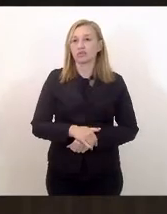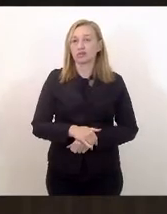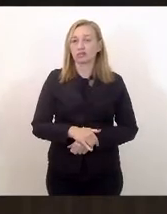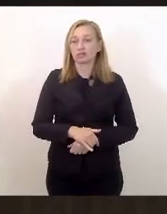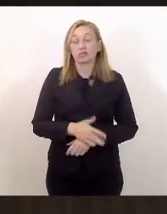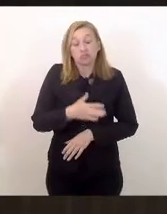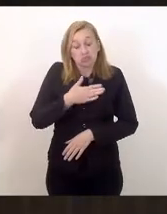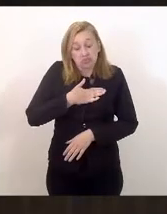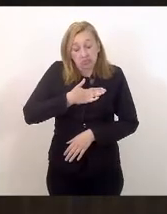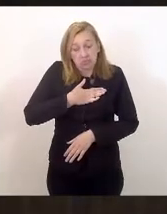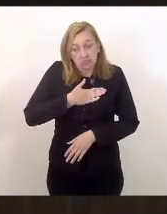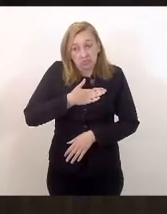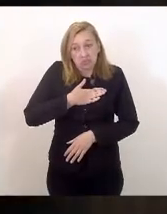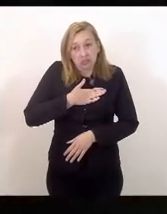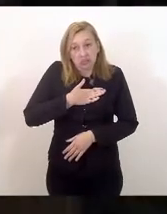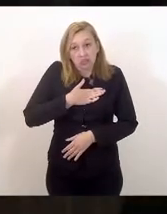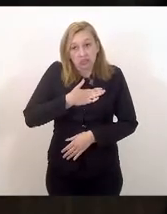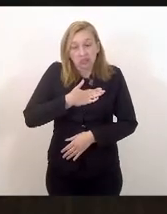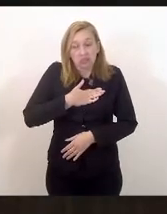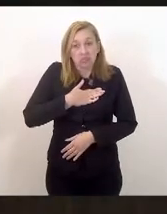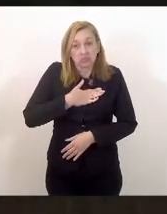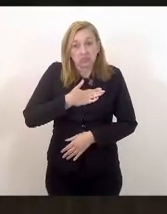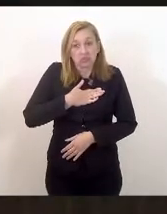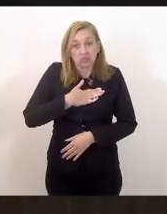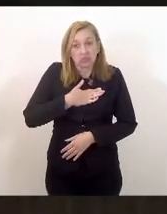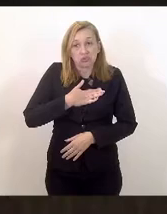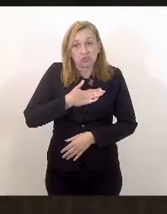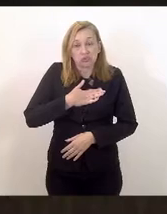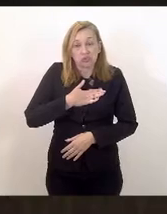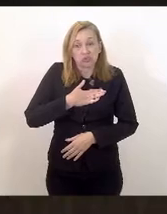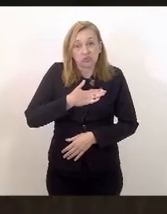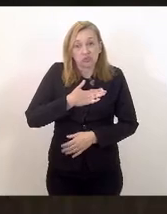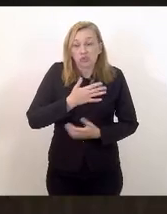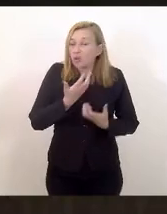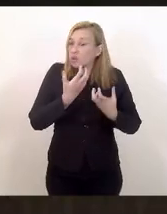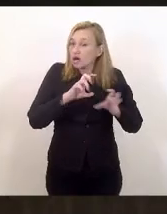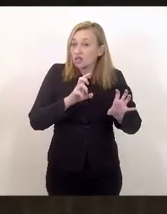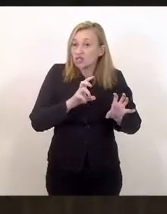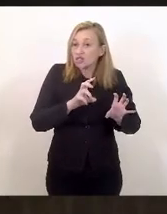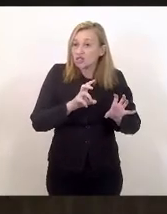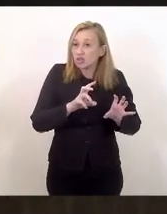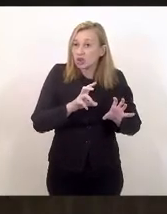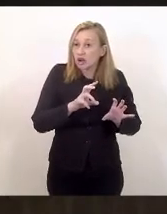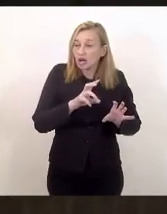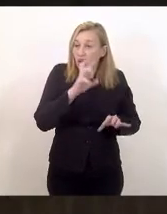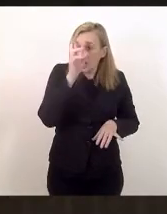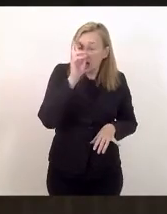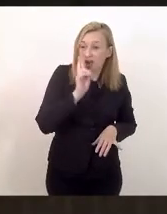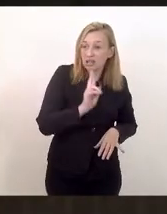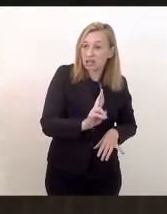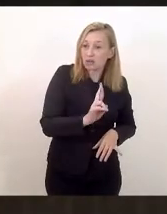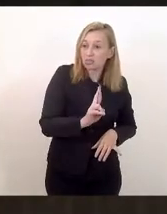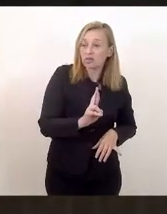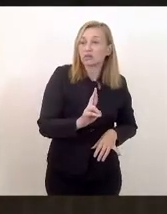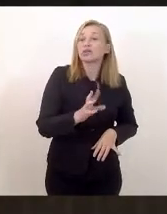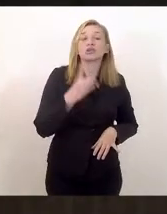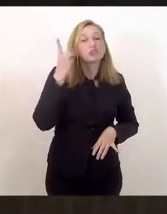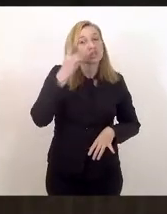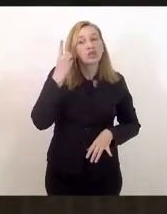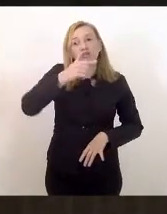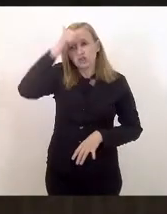Por mim, não quero tirar a razão do deputado Luiz Paulo, ele também